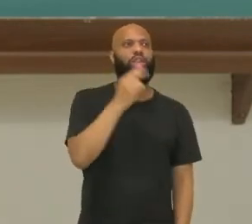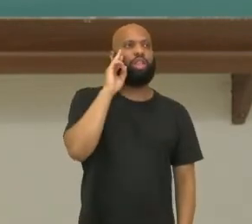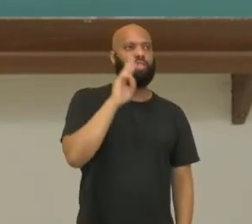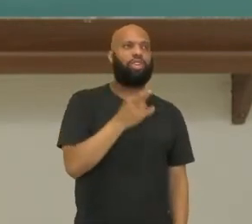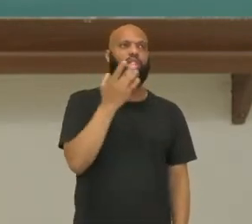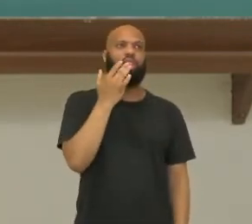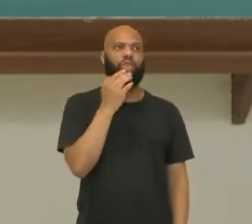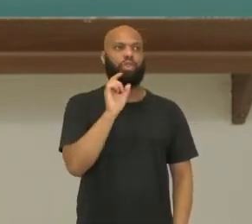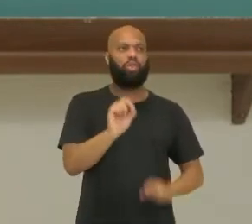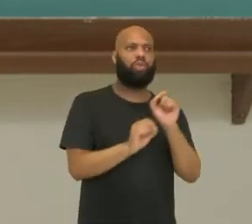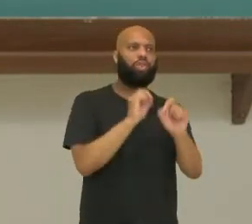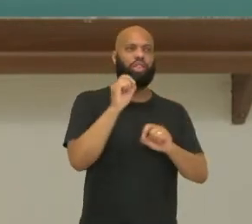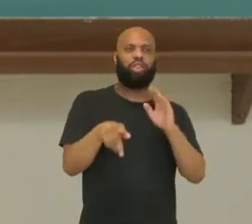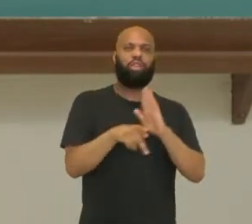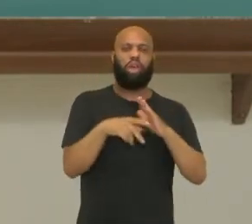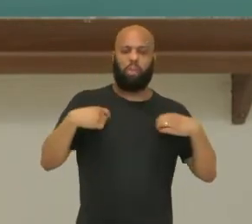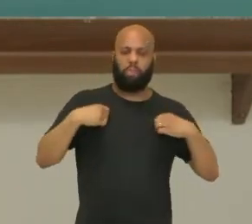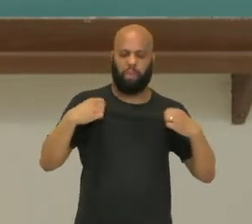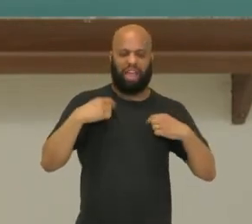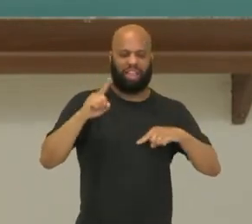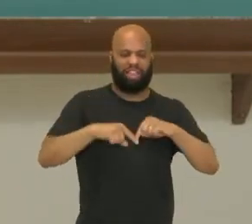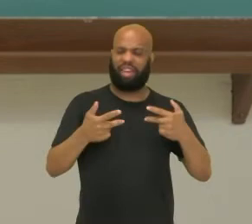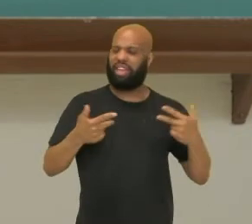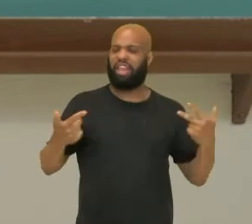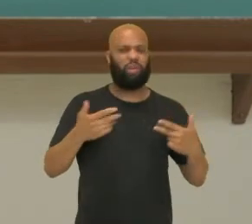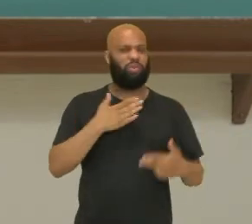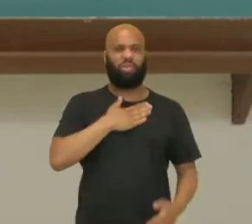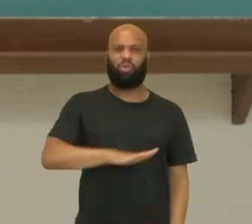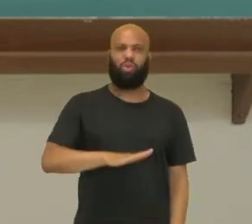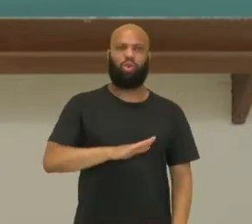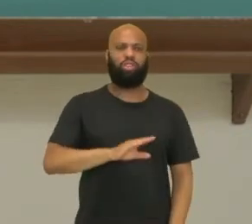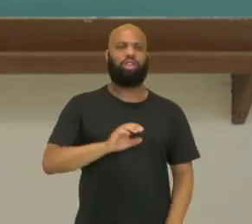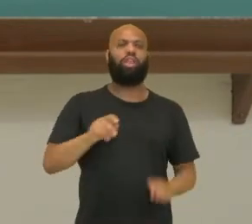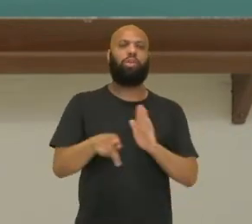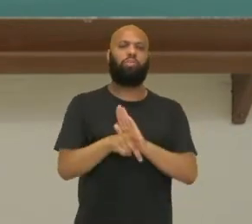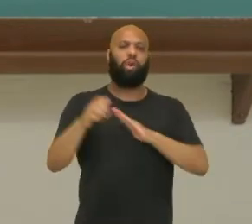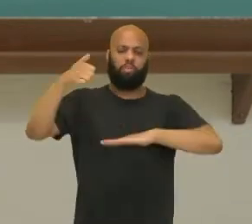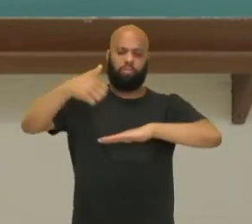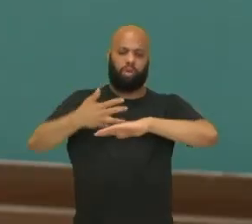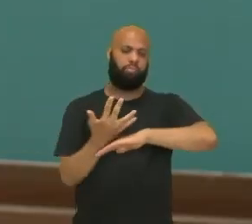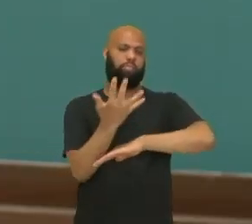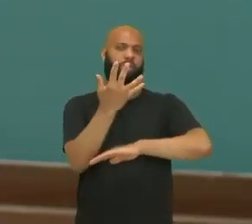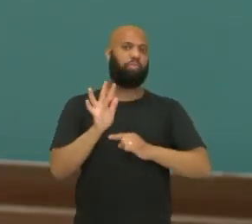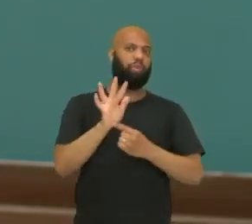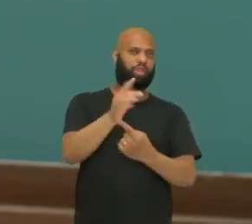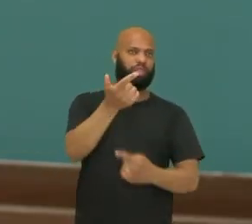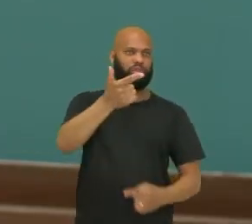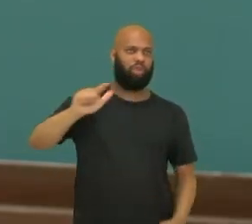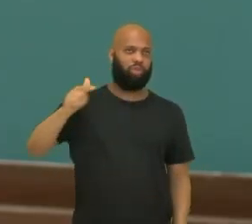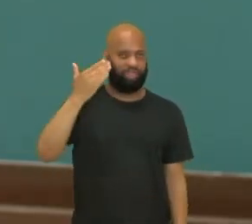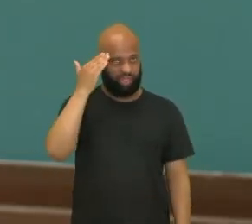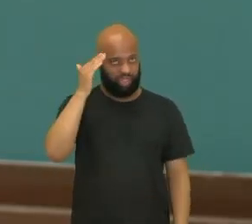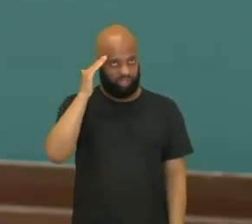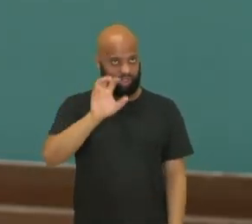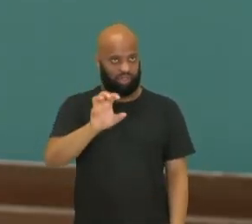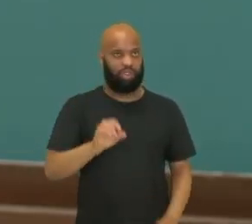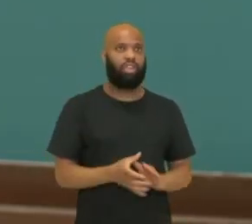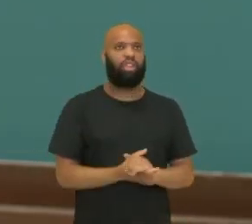cores que o material não gosta. As cores que o material reflete. Beleza? Se você pegou essa